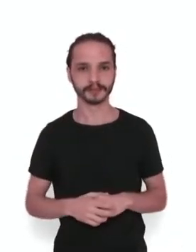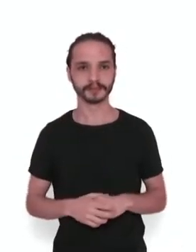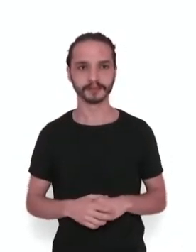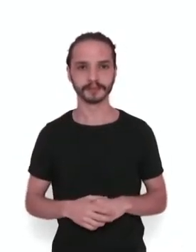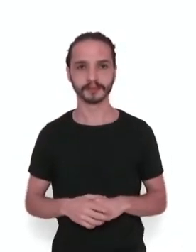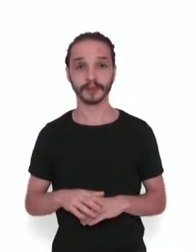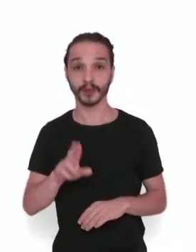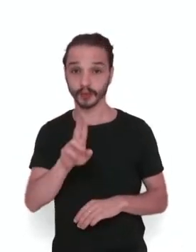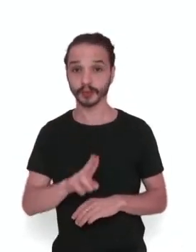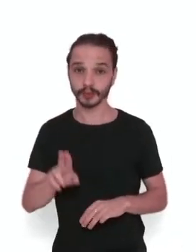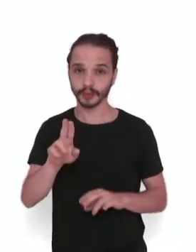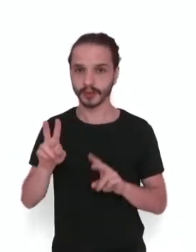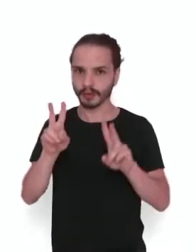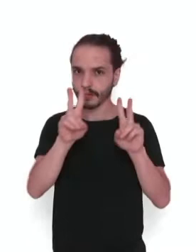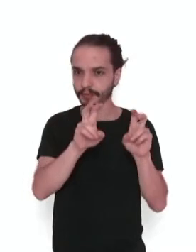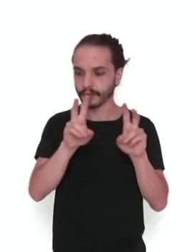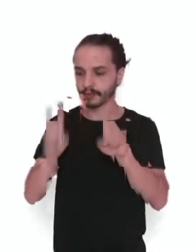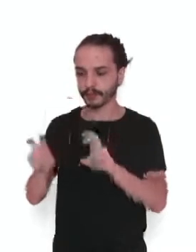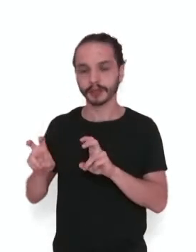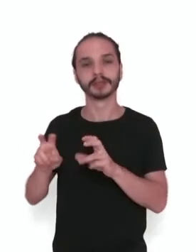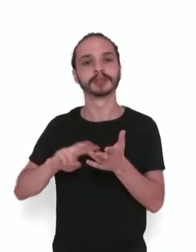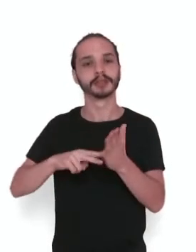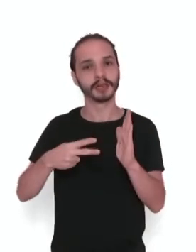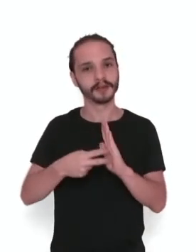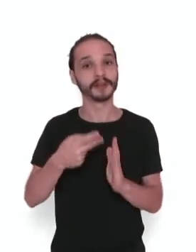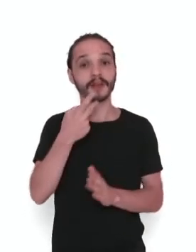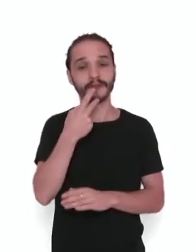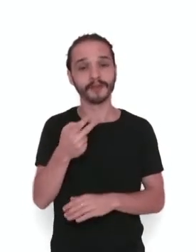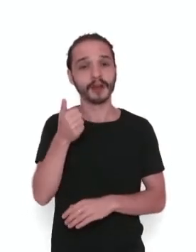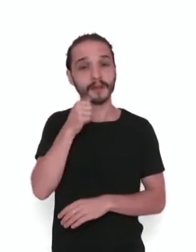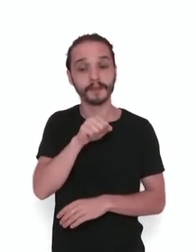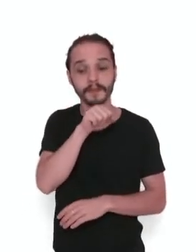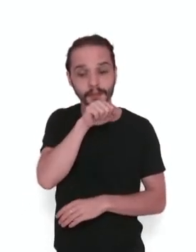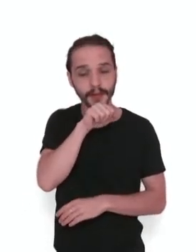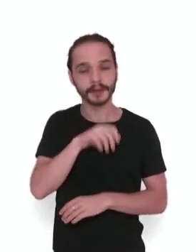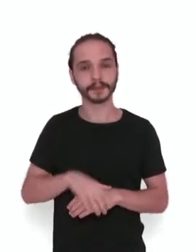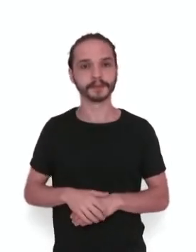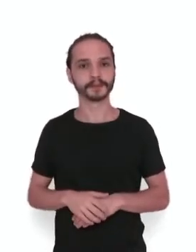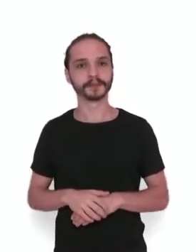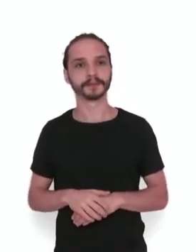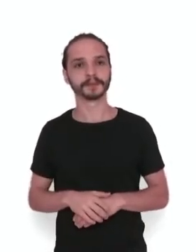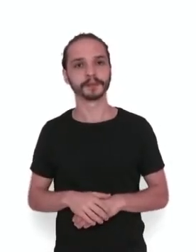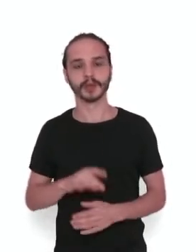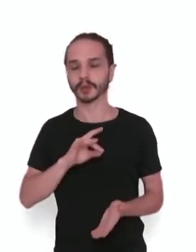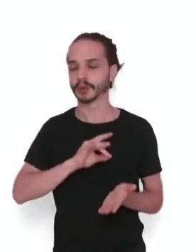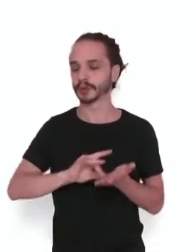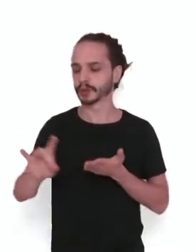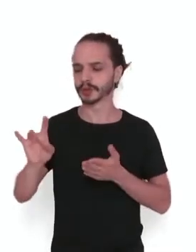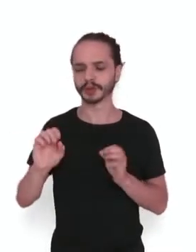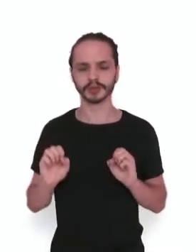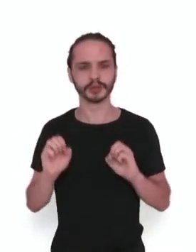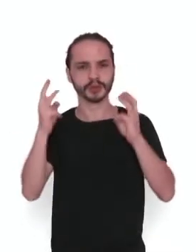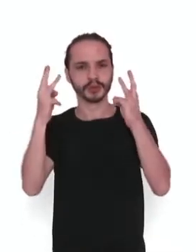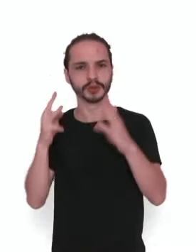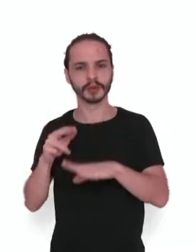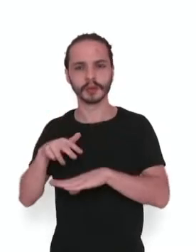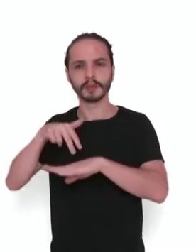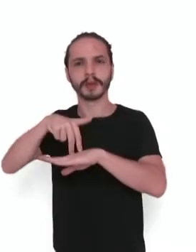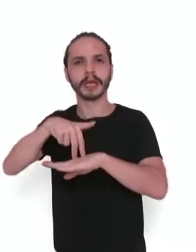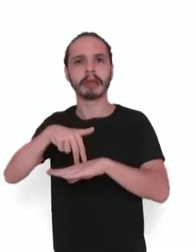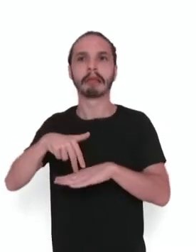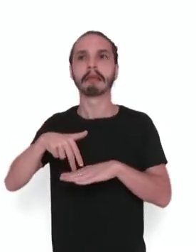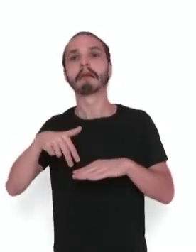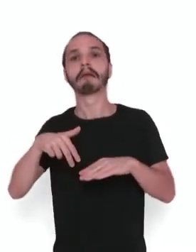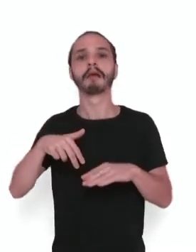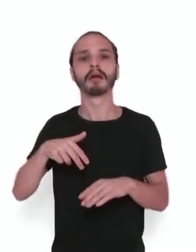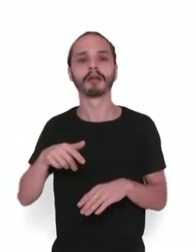usei as aspas para indicar a fala da personagem. Odiamos shows em pé, ainda comemos como quem um